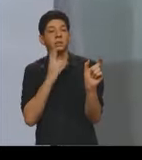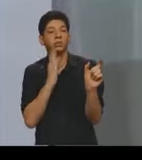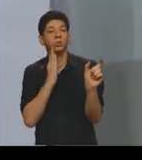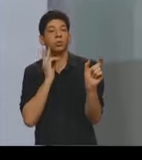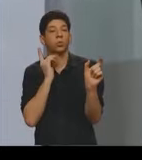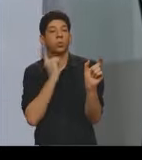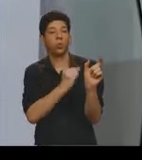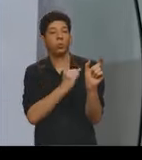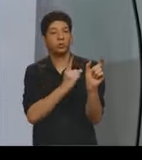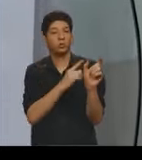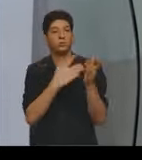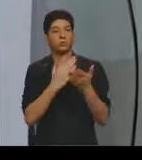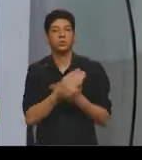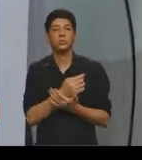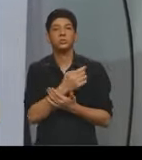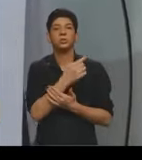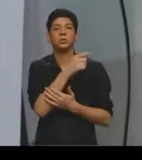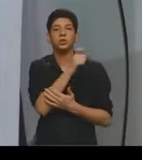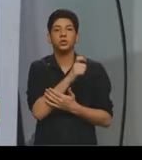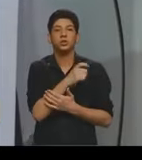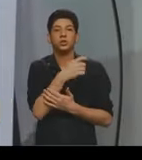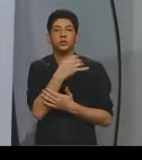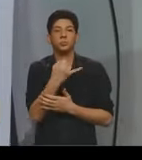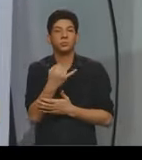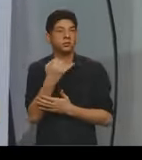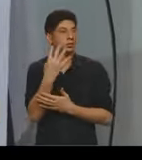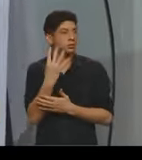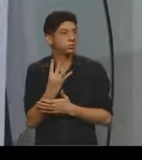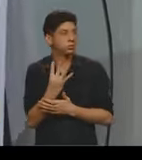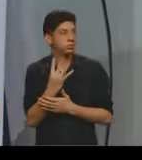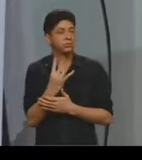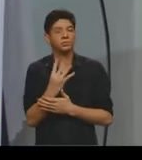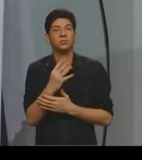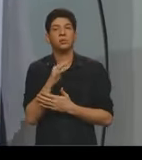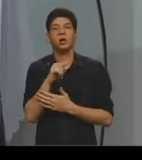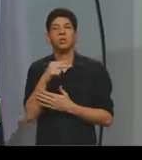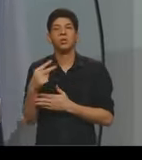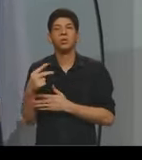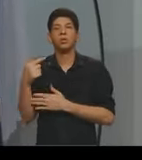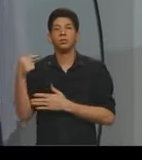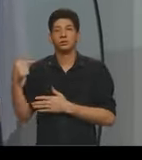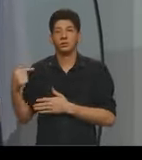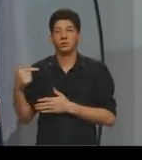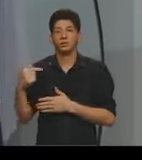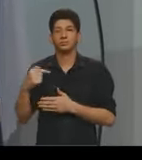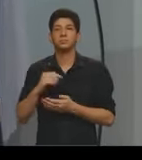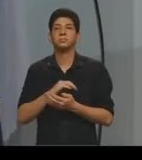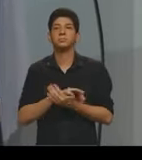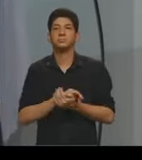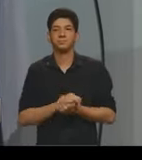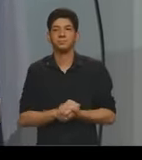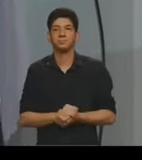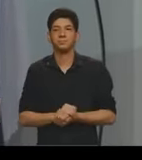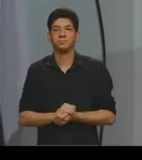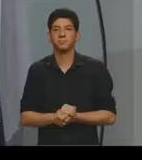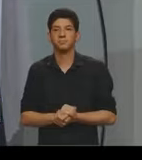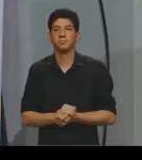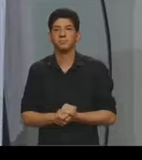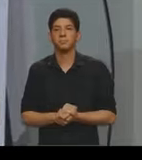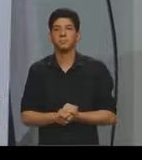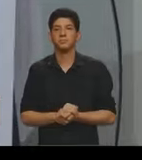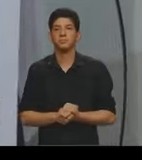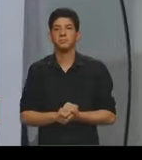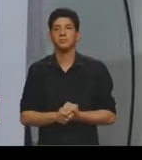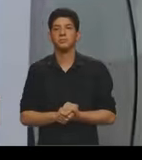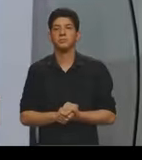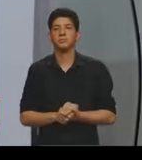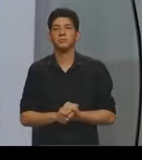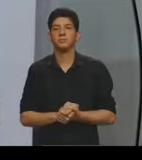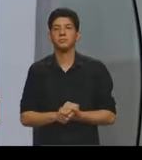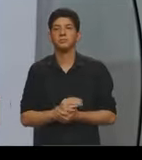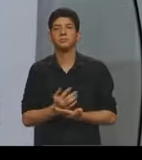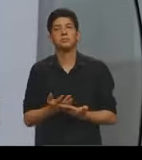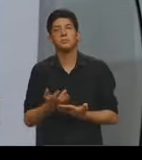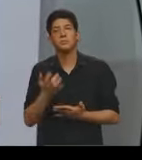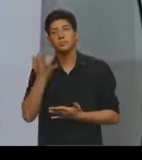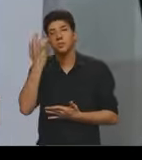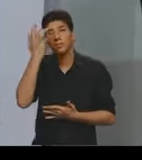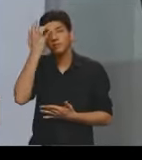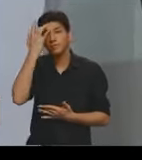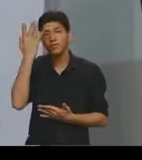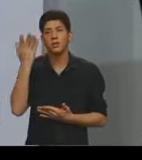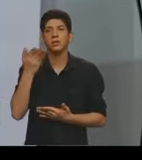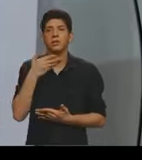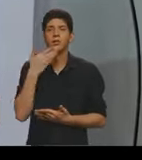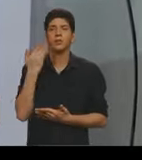favor. X menos 4 igual a 7. Bom, então, olha só, muito fácil,